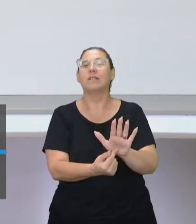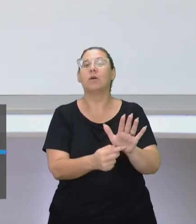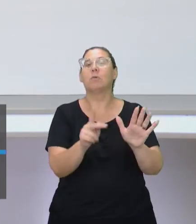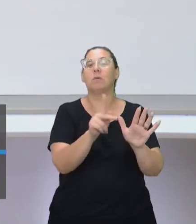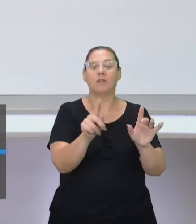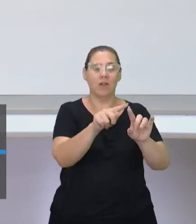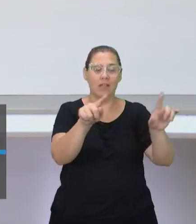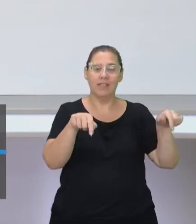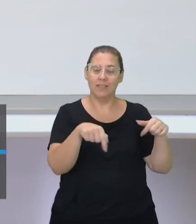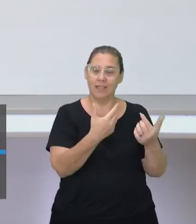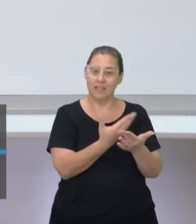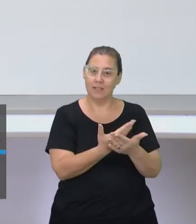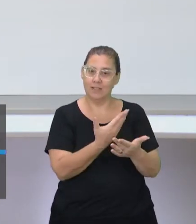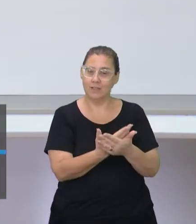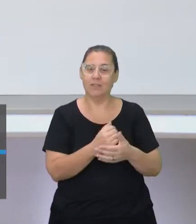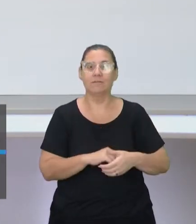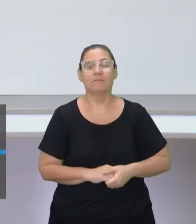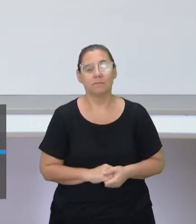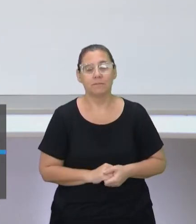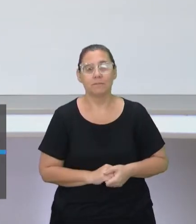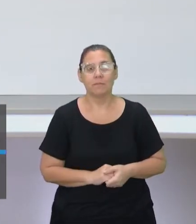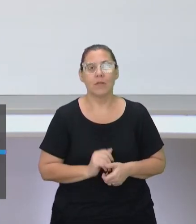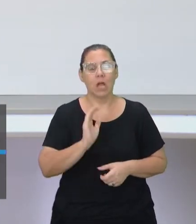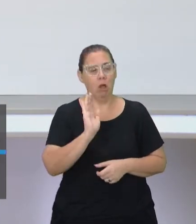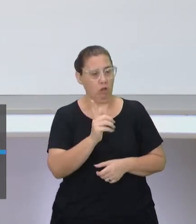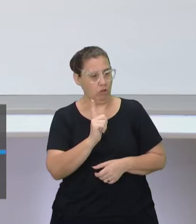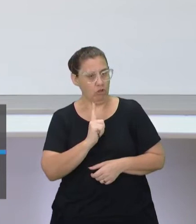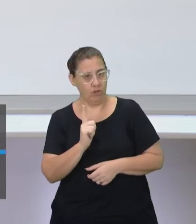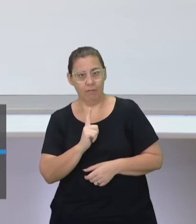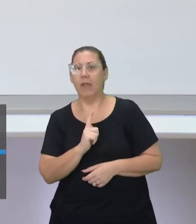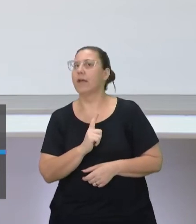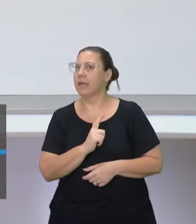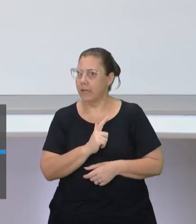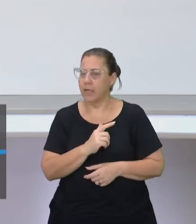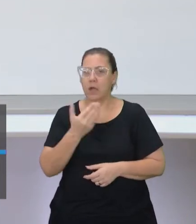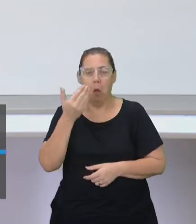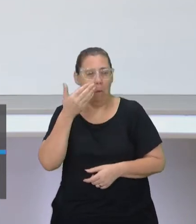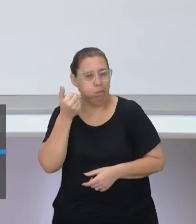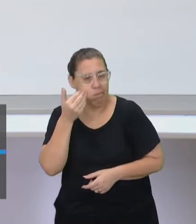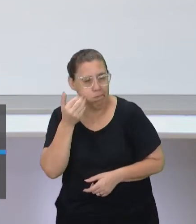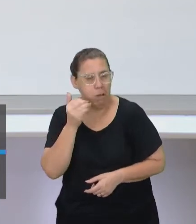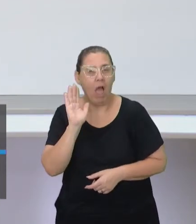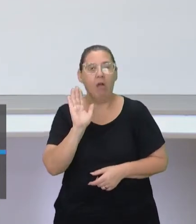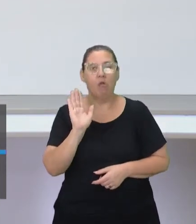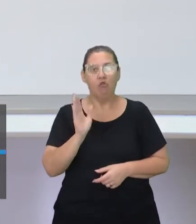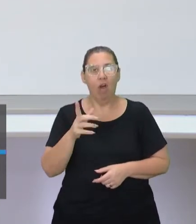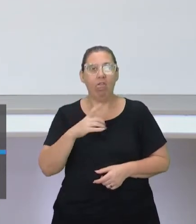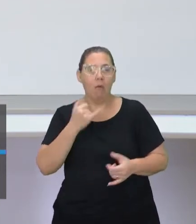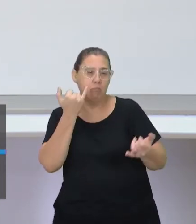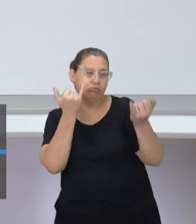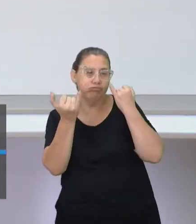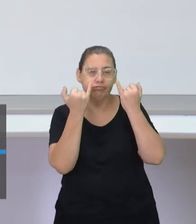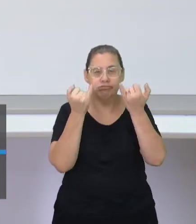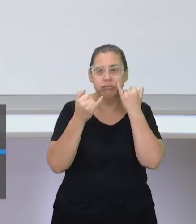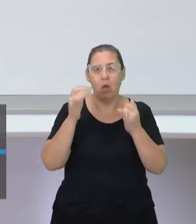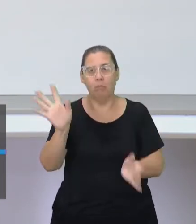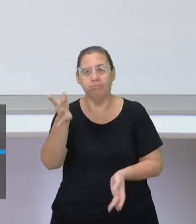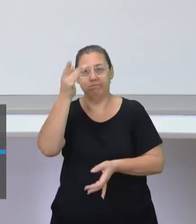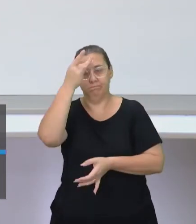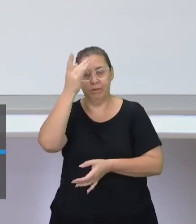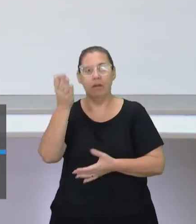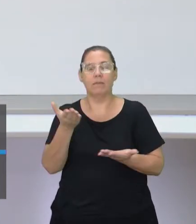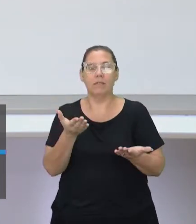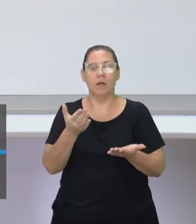sua pesquisa. E aí, na sala de aula, você já tem bagagem, você já tem repertório. E com o seu repertório, você começa a conversar com